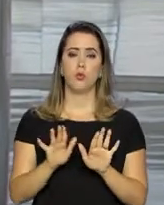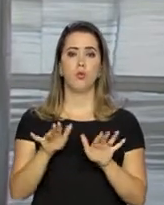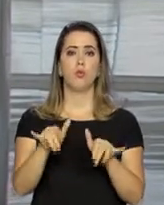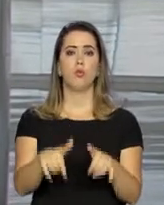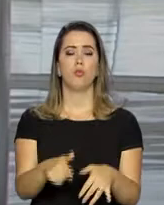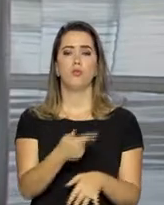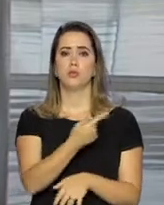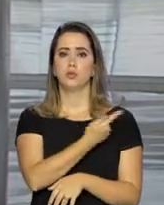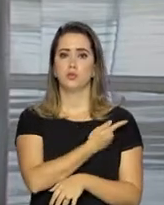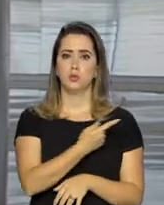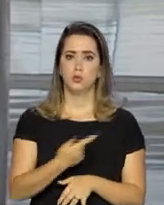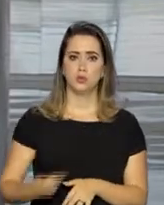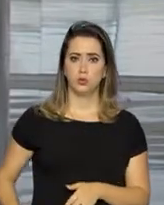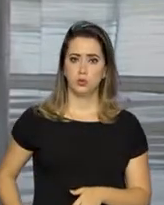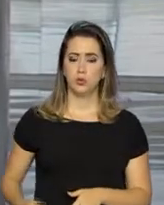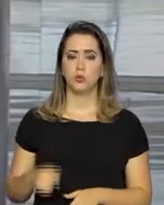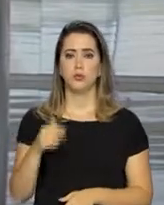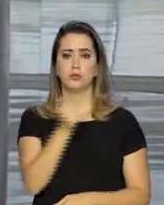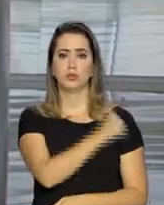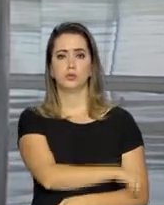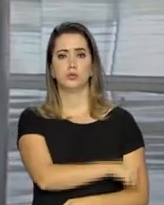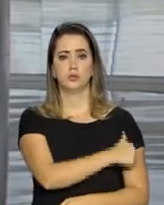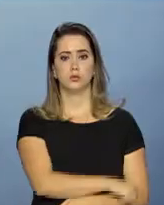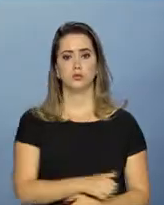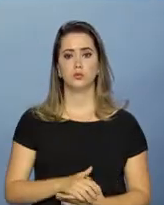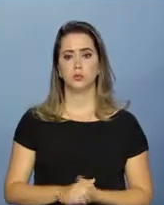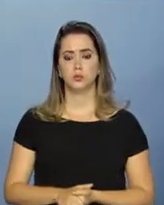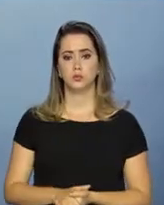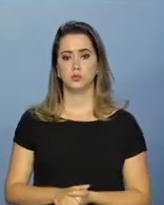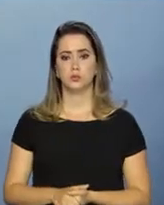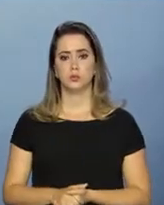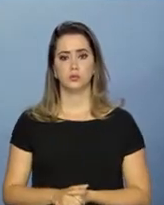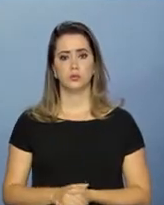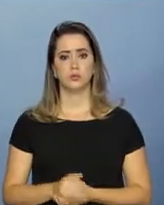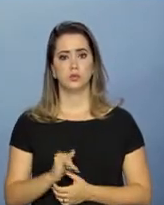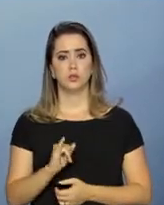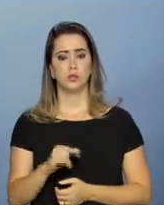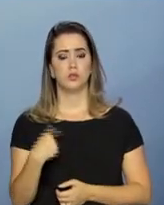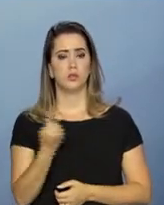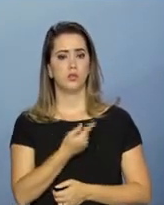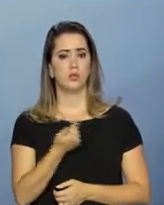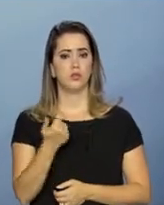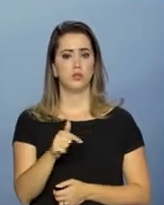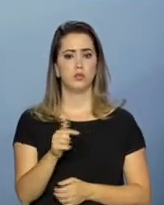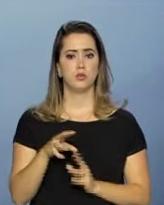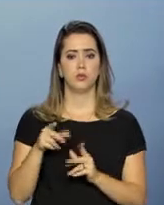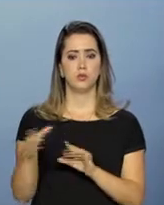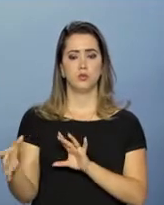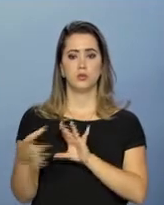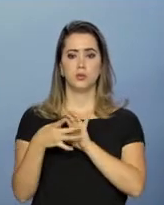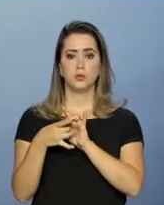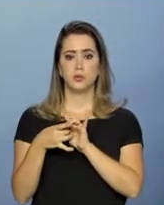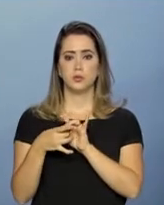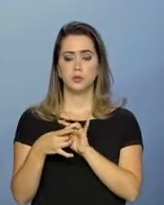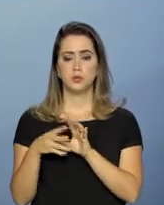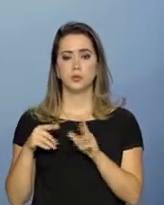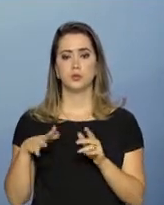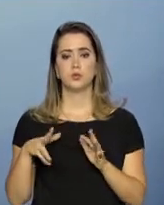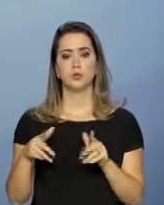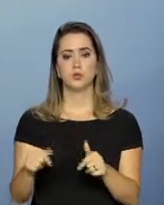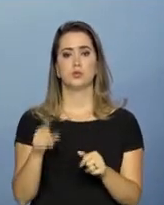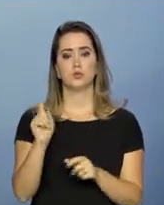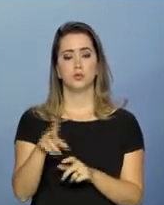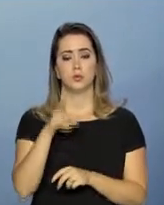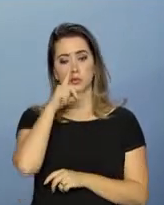encerra o mandato do governador luiz fernando pezão se nós não contarmos com toda essa integração com toda